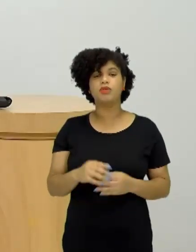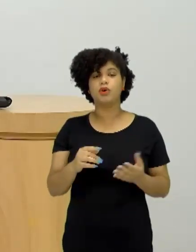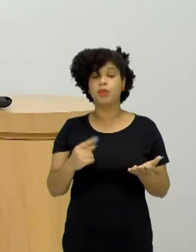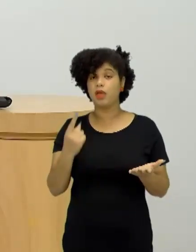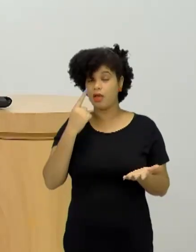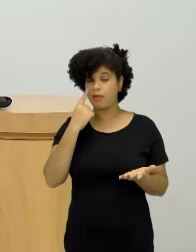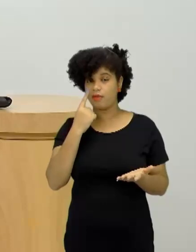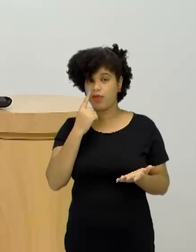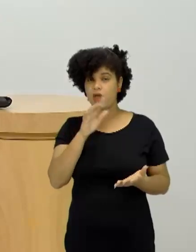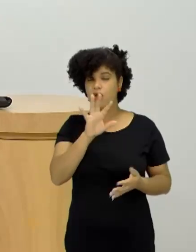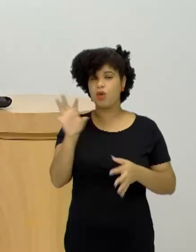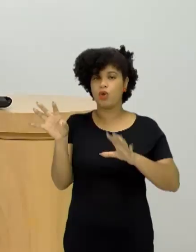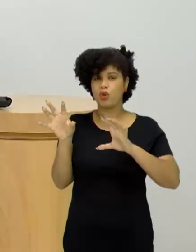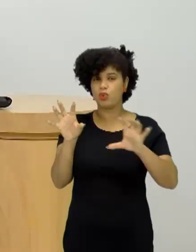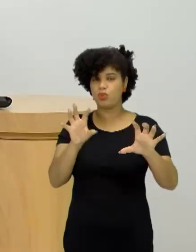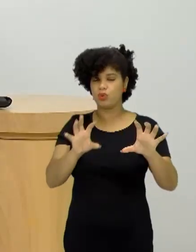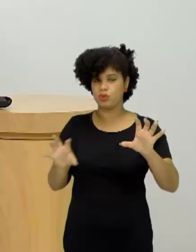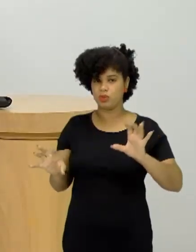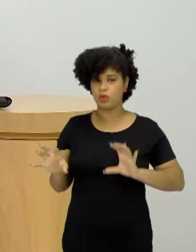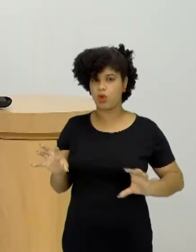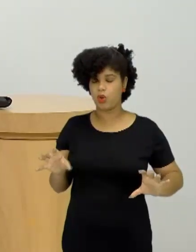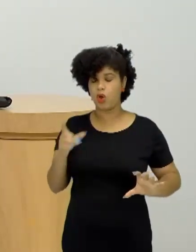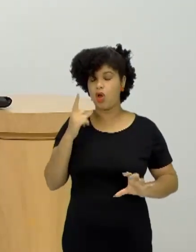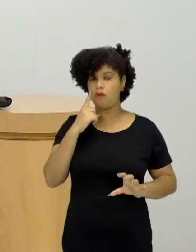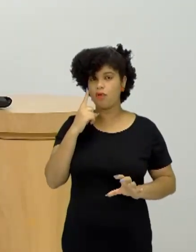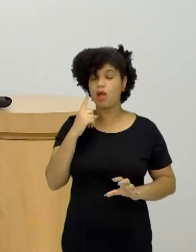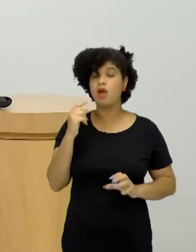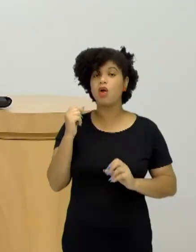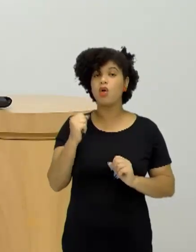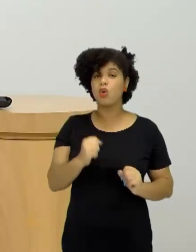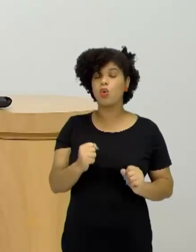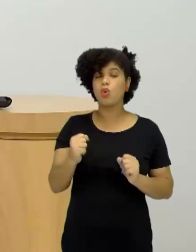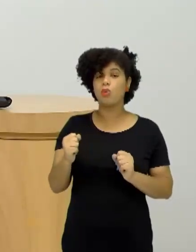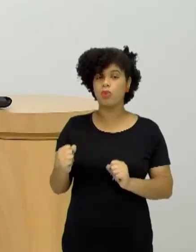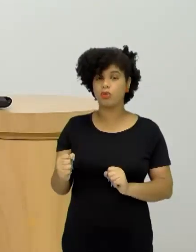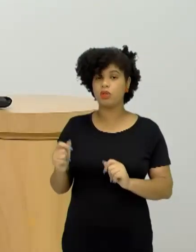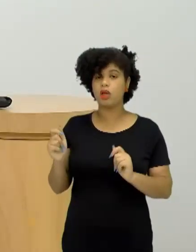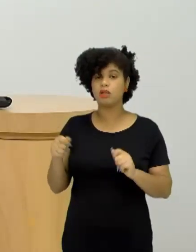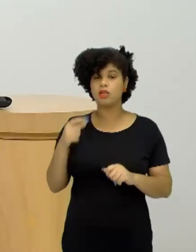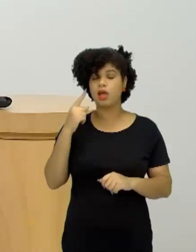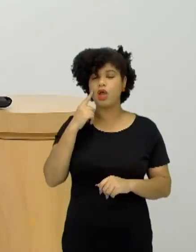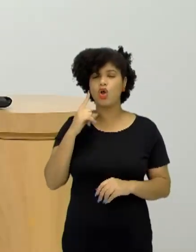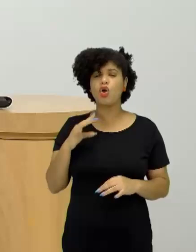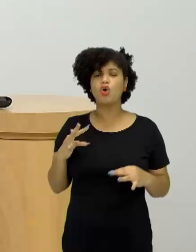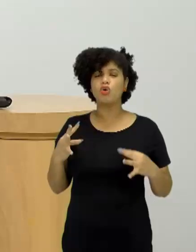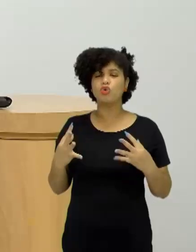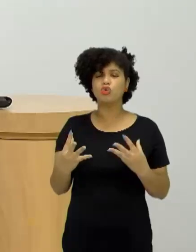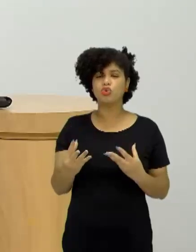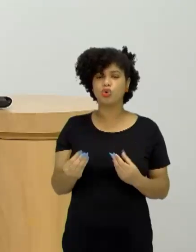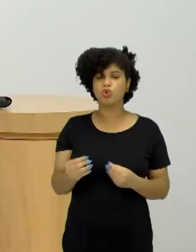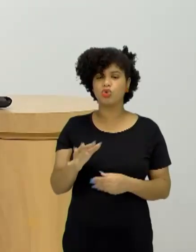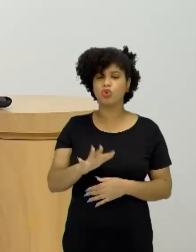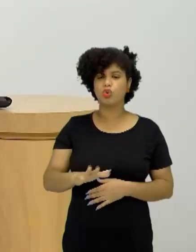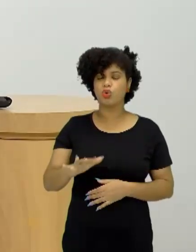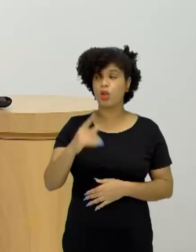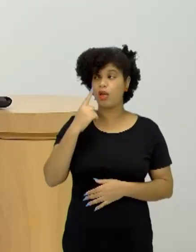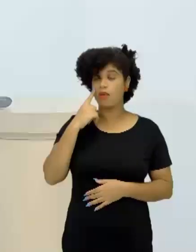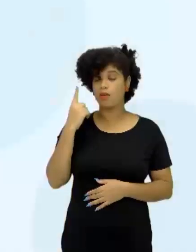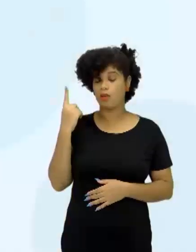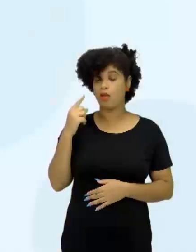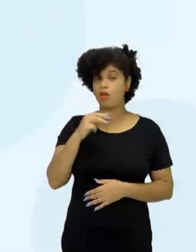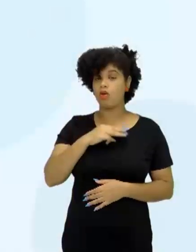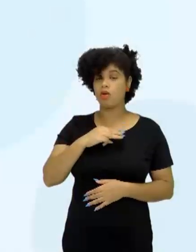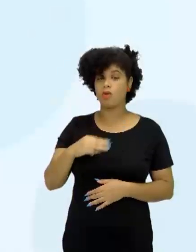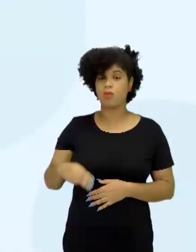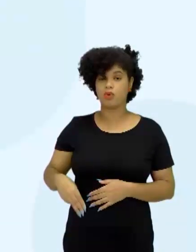desintegração, eles anteciparam um poder que poderia manter a integridade territorial, que é o poder do monarca.